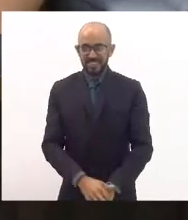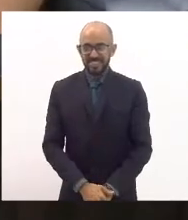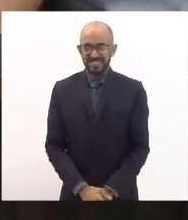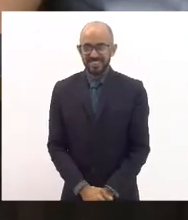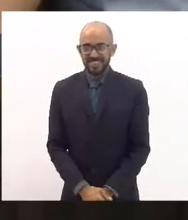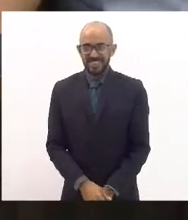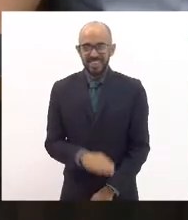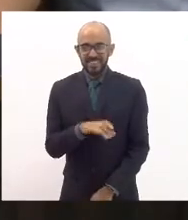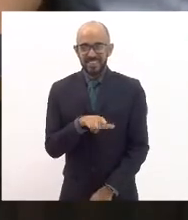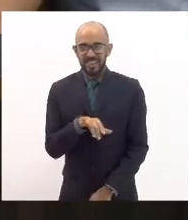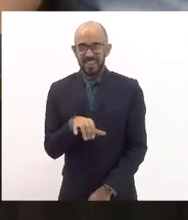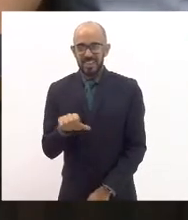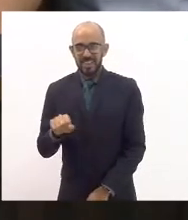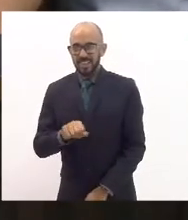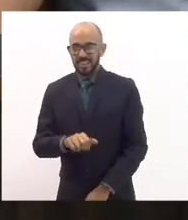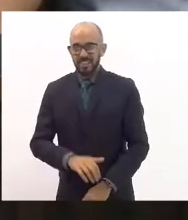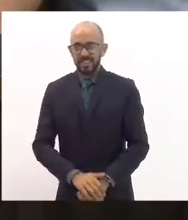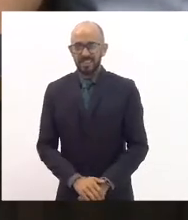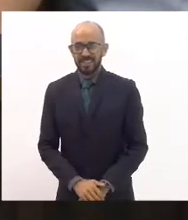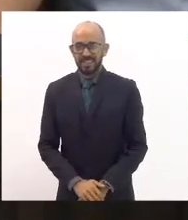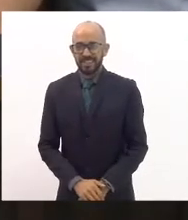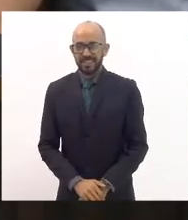Oi Célia Jordão